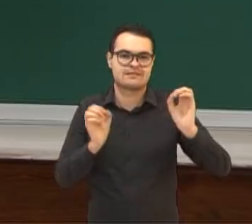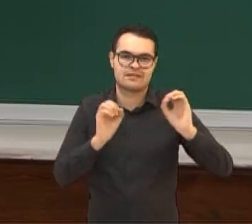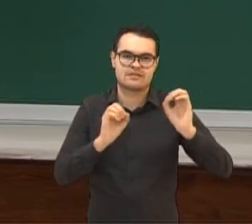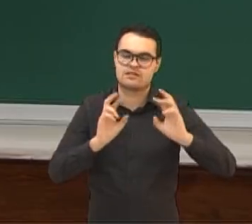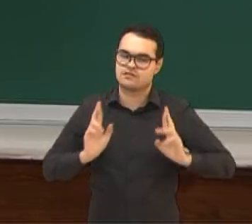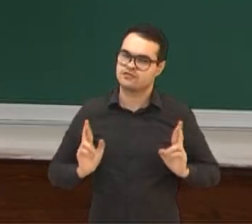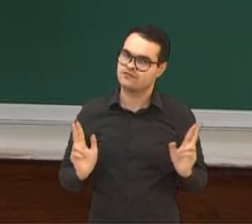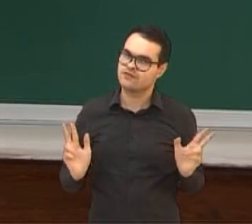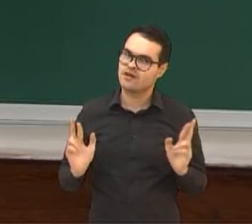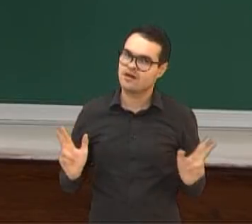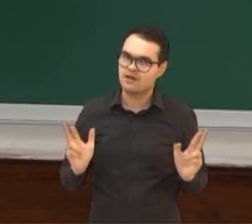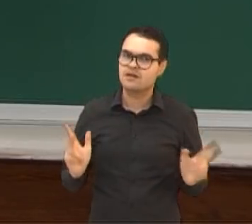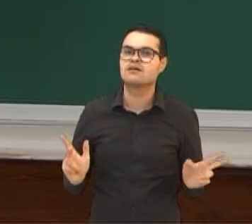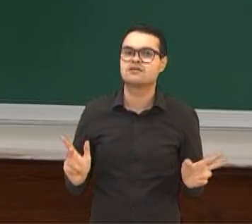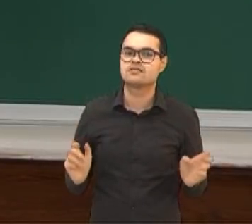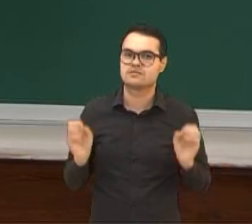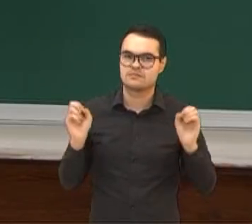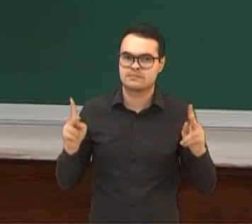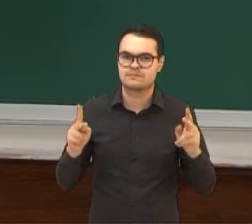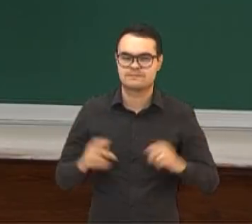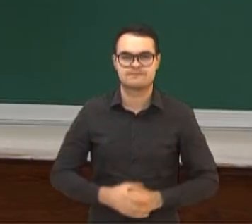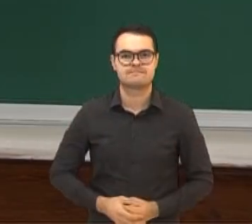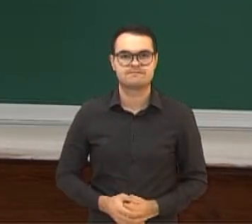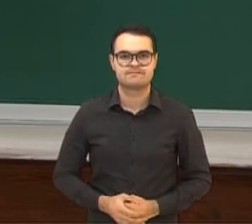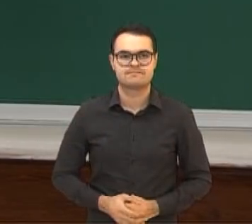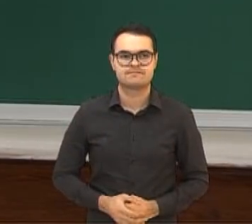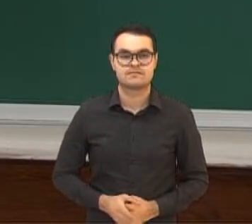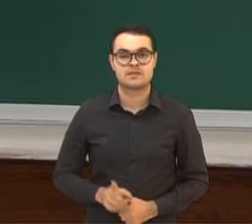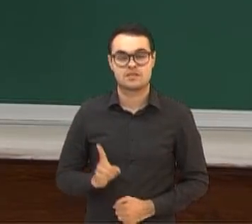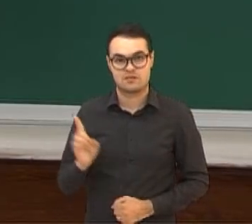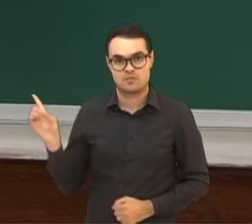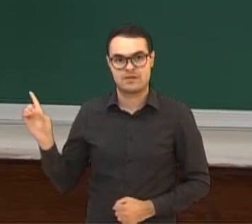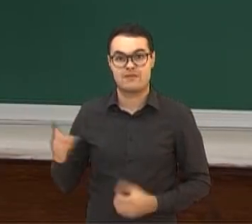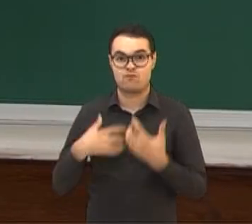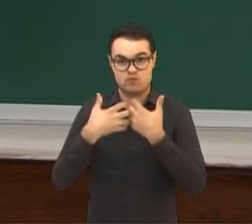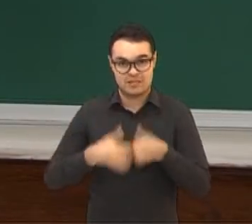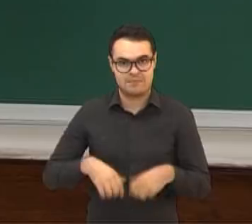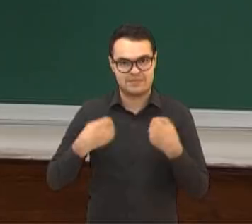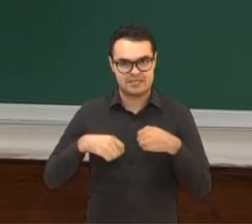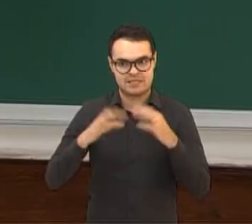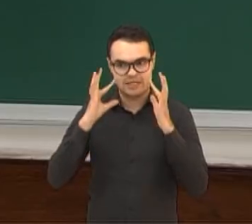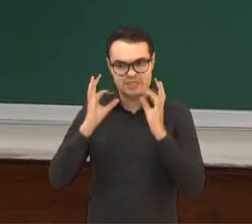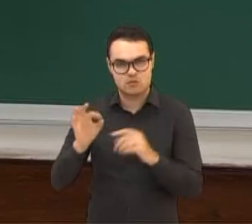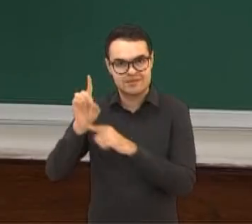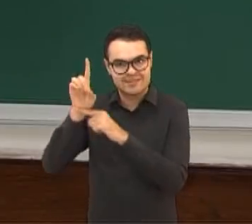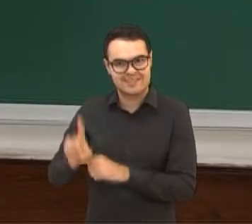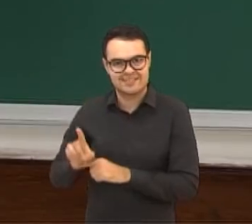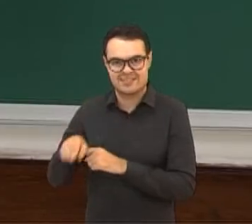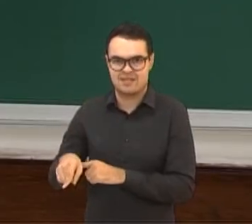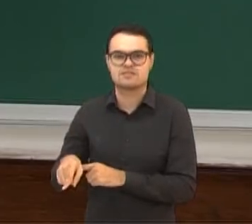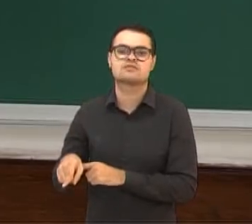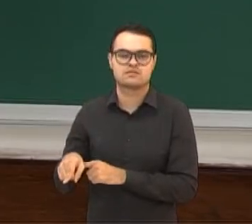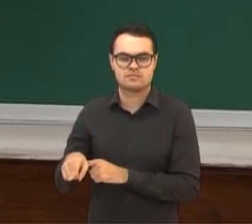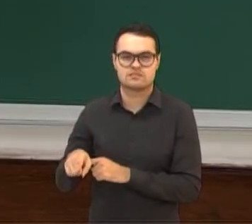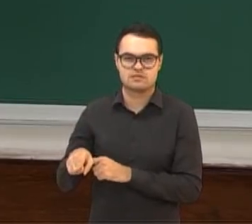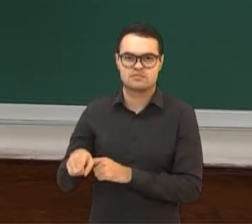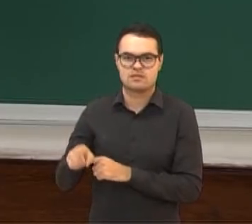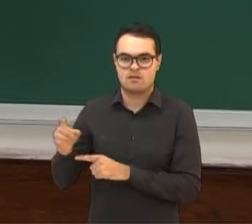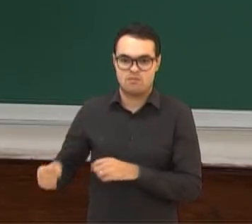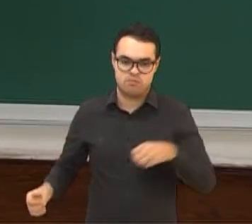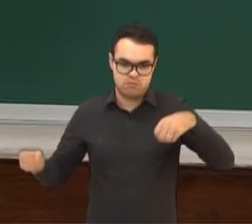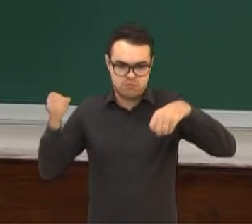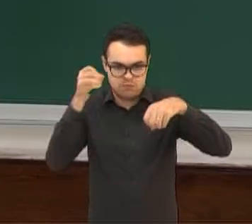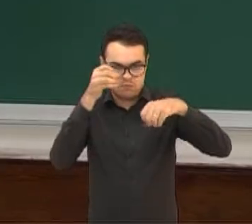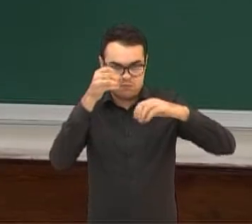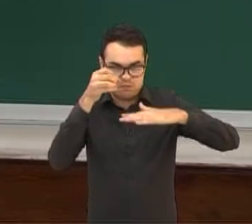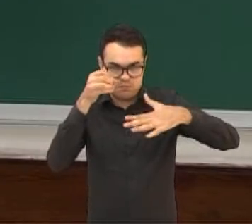e aí não vamos ter água para o lado de fora, certo? Então, para funcionar, temos que prestar atenção na densidade do objeto que eu vou estar colocando